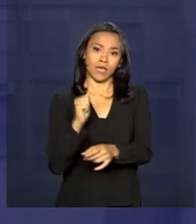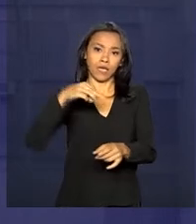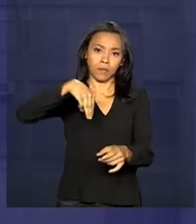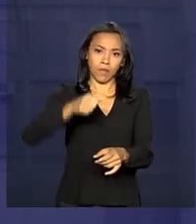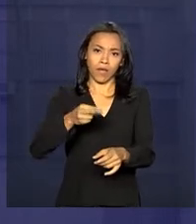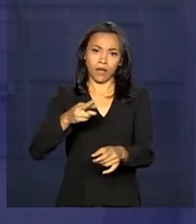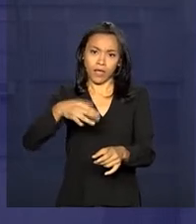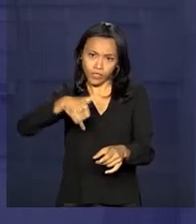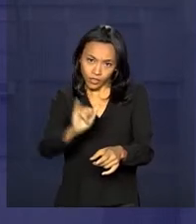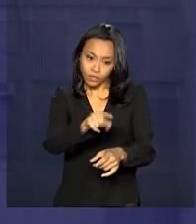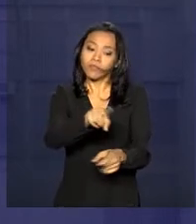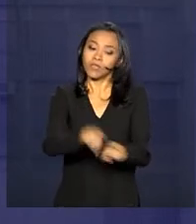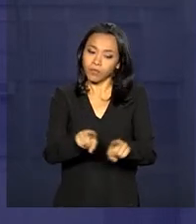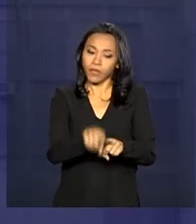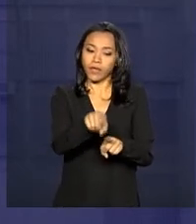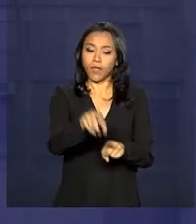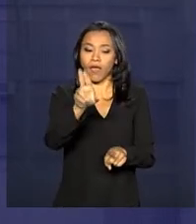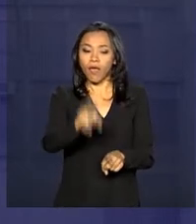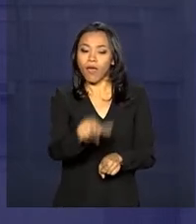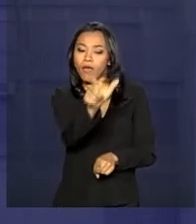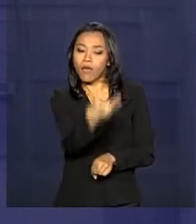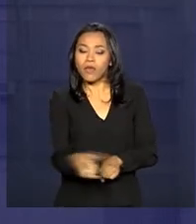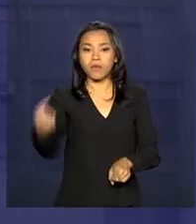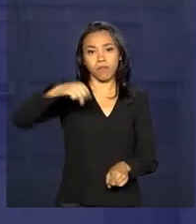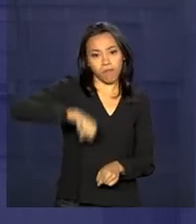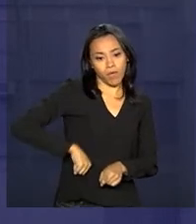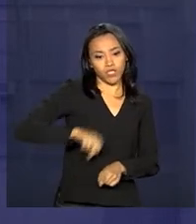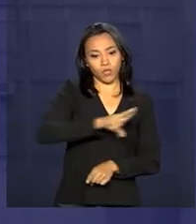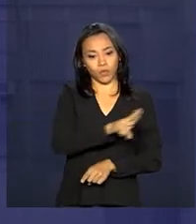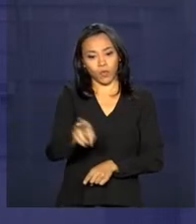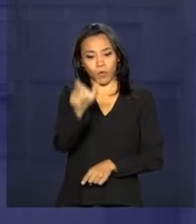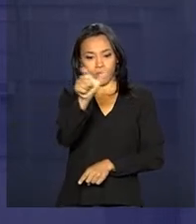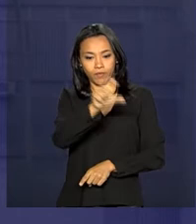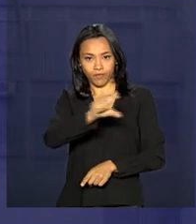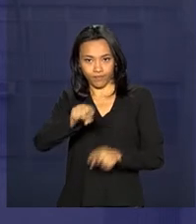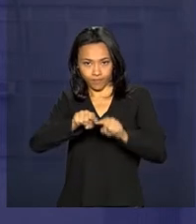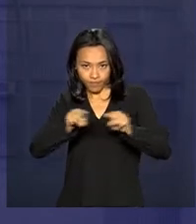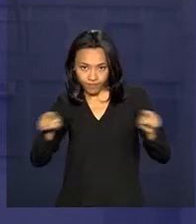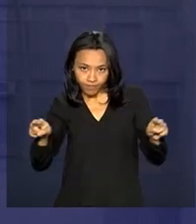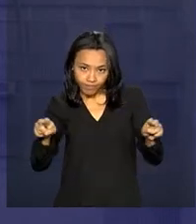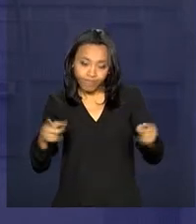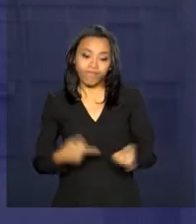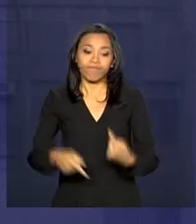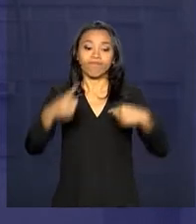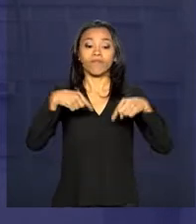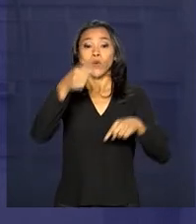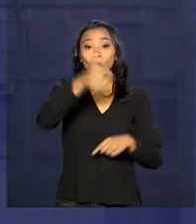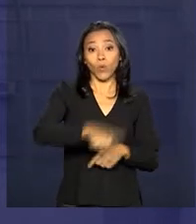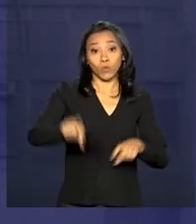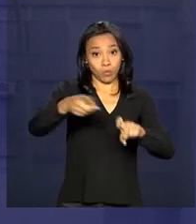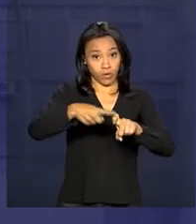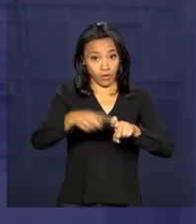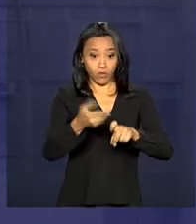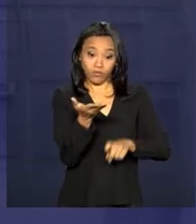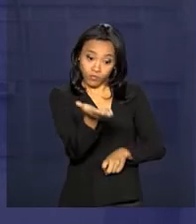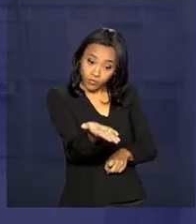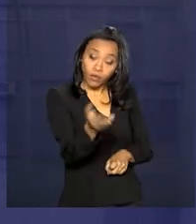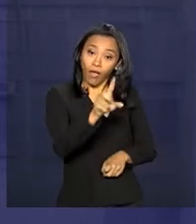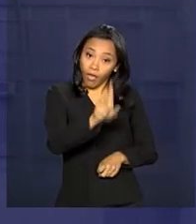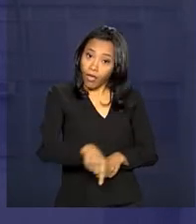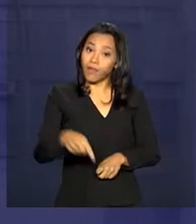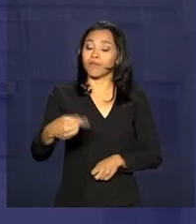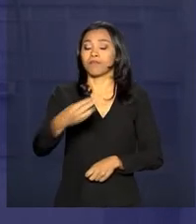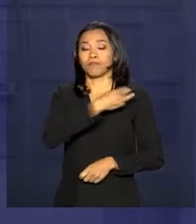vai chefiar a pasta trata se do embaixador ernesto henrique fraga araújo o médico luiz henrique mandetta será o